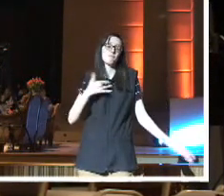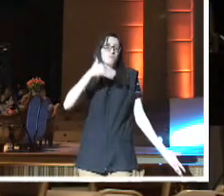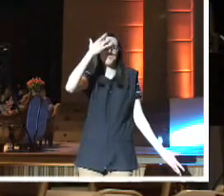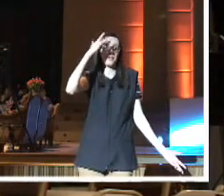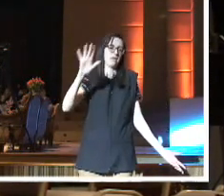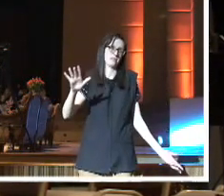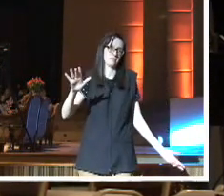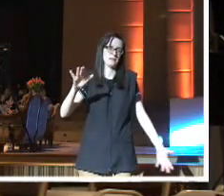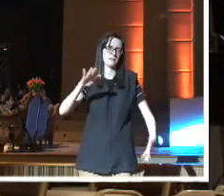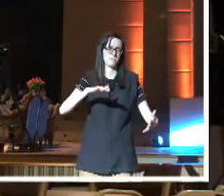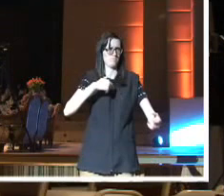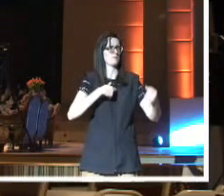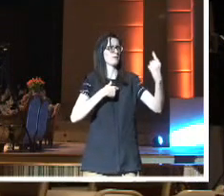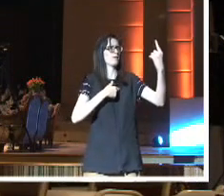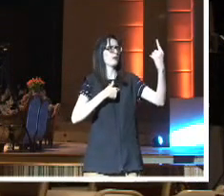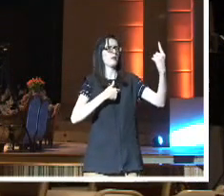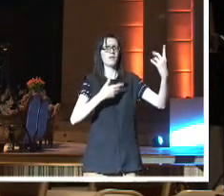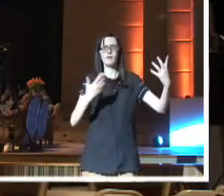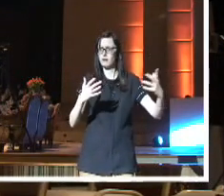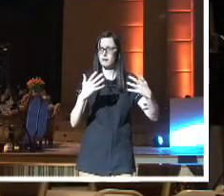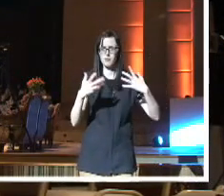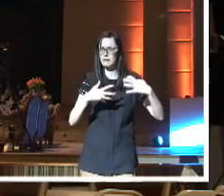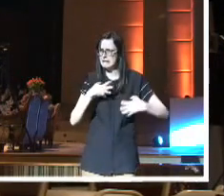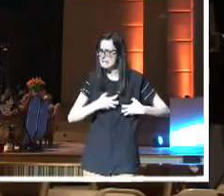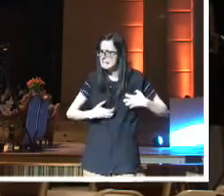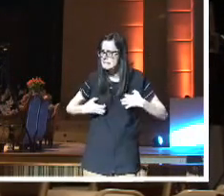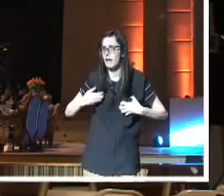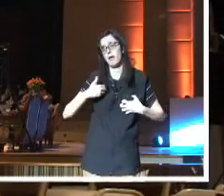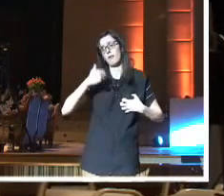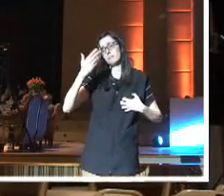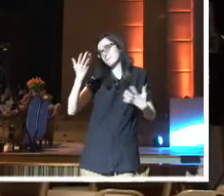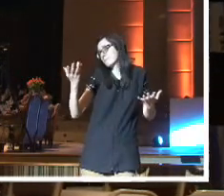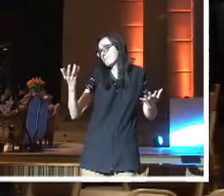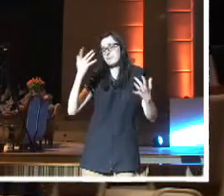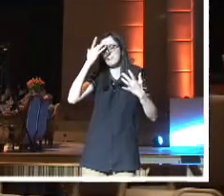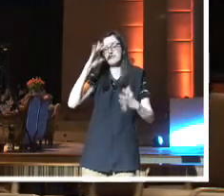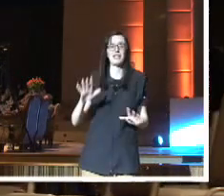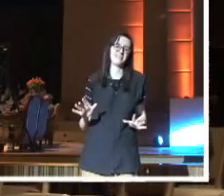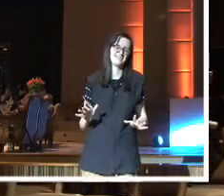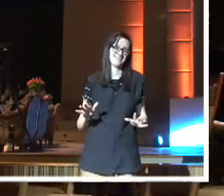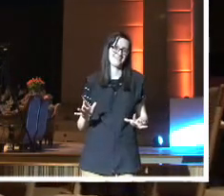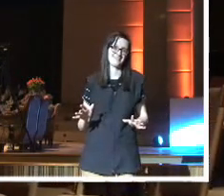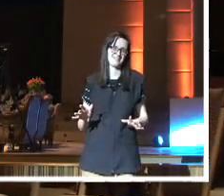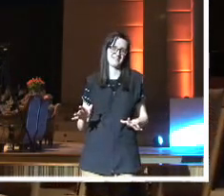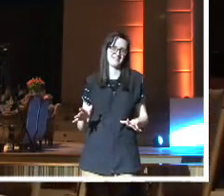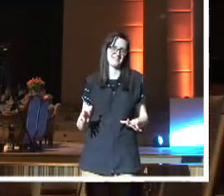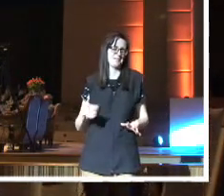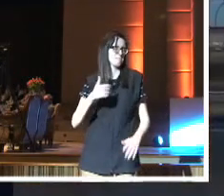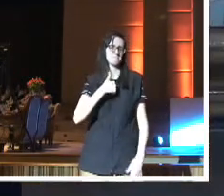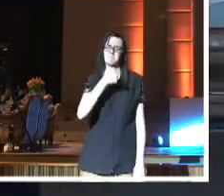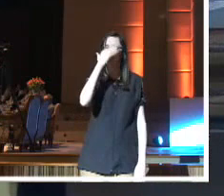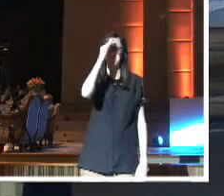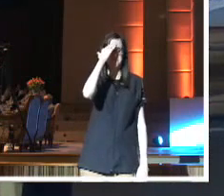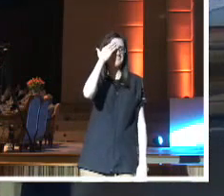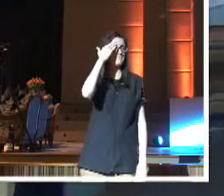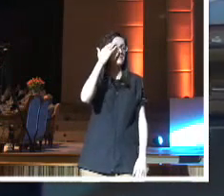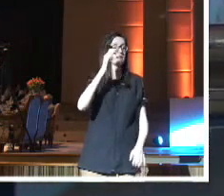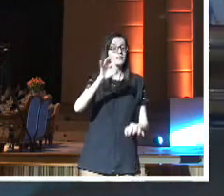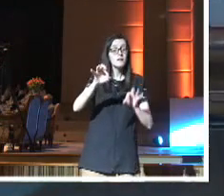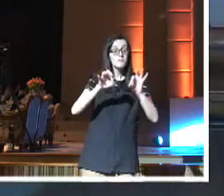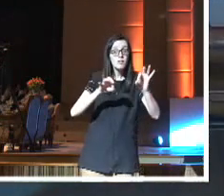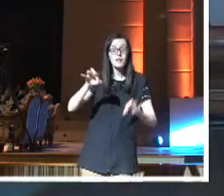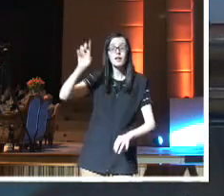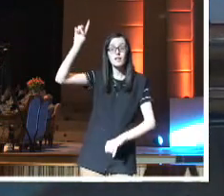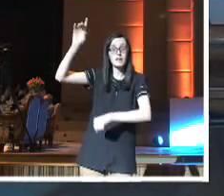as quais a gente não tem controle. Eu não entendo como os planos de Deus são realizados